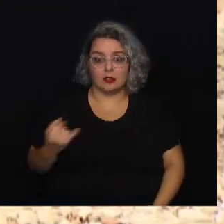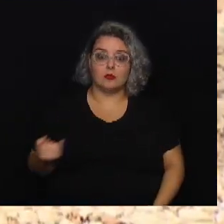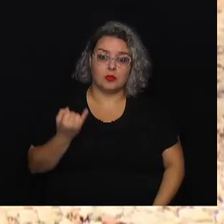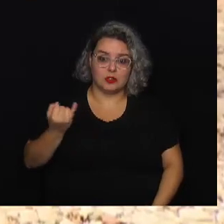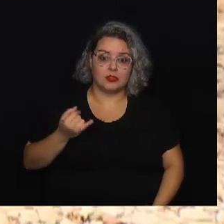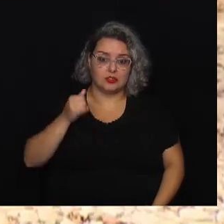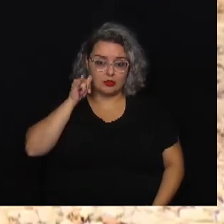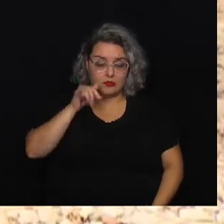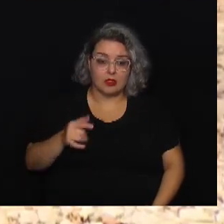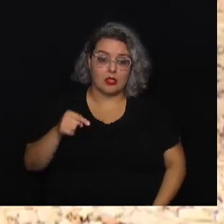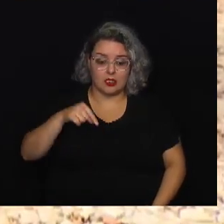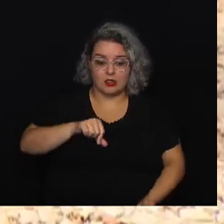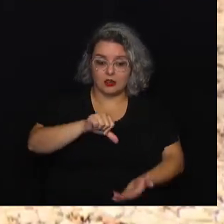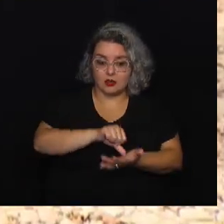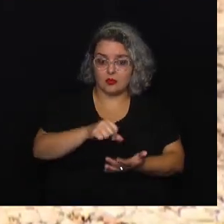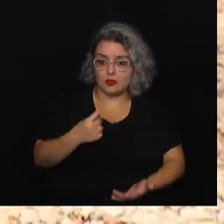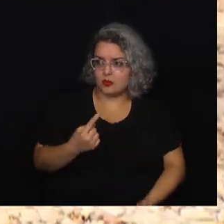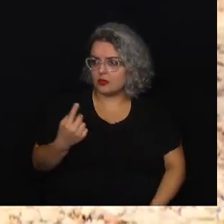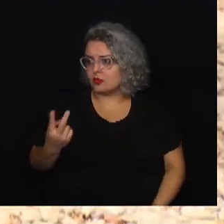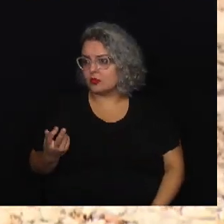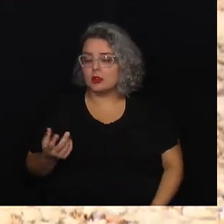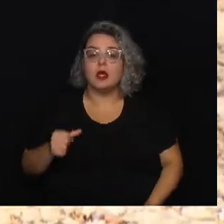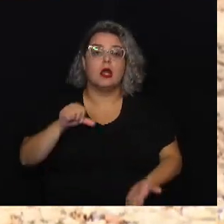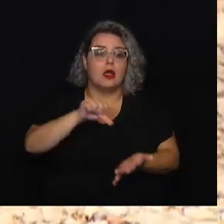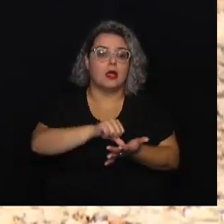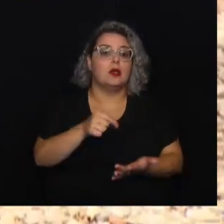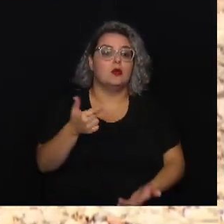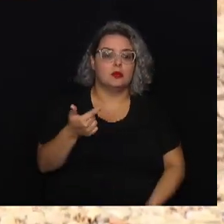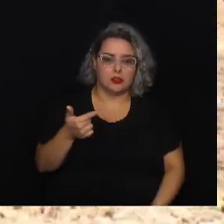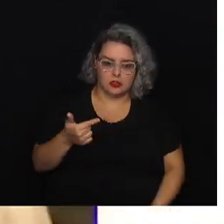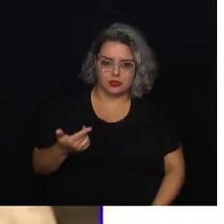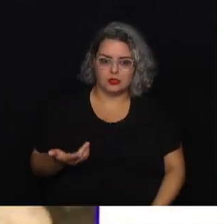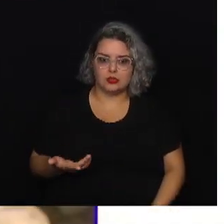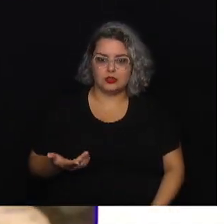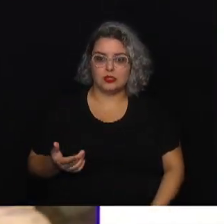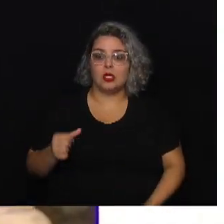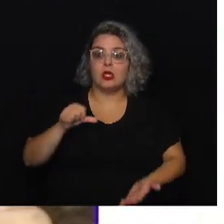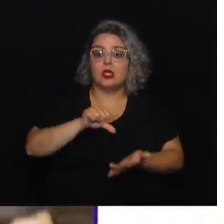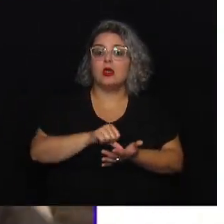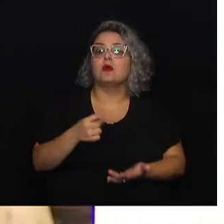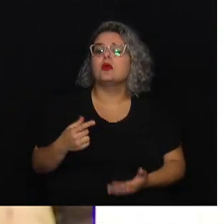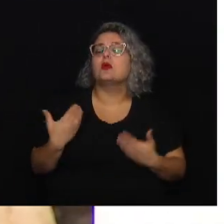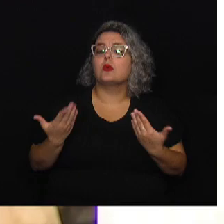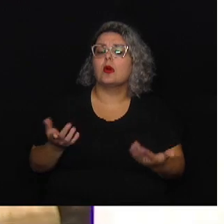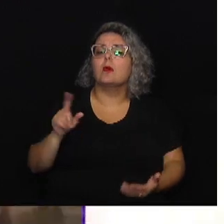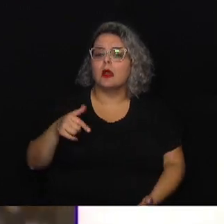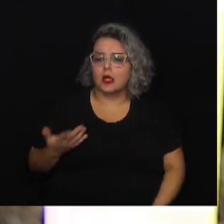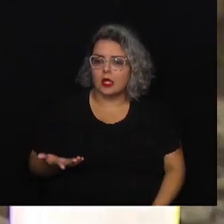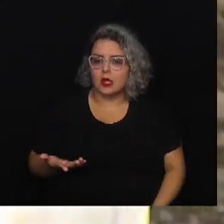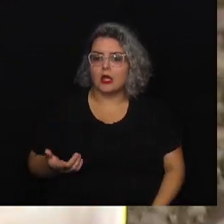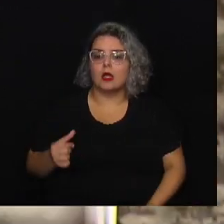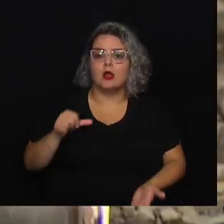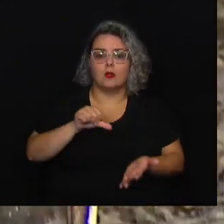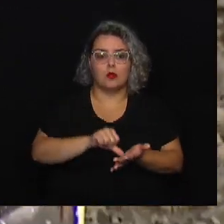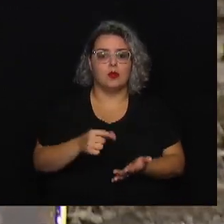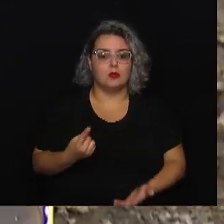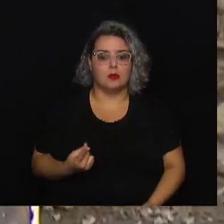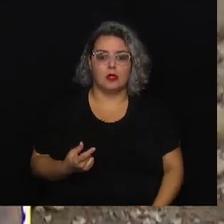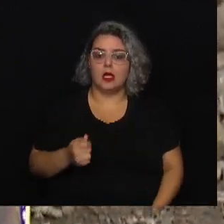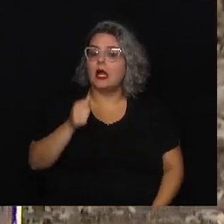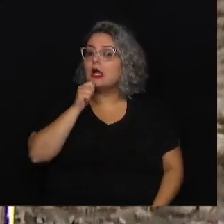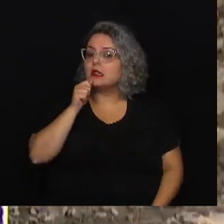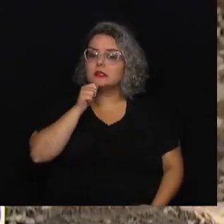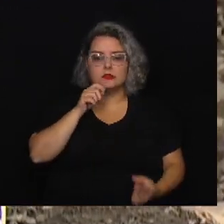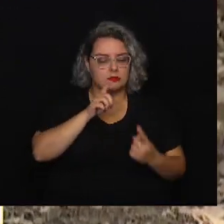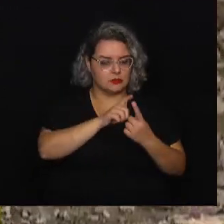aqui é a unidade 1, a unidade 2, qual que é? Aqui é a unidade 2. Tá, e a unidade 1 qual é, Monique? A unidade 1 ainda não está em atendimento,